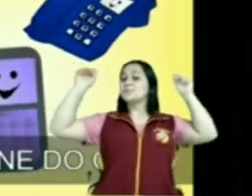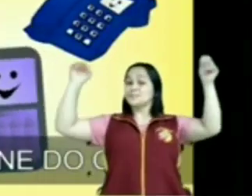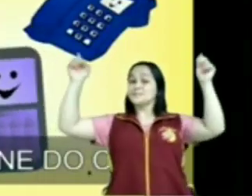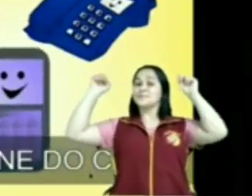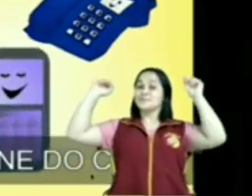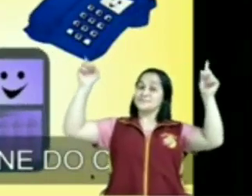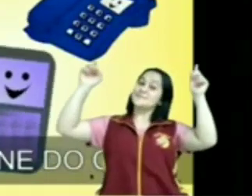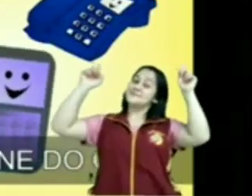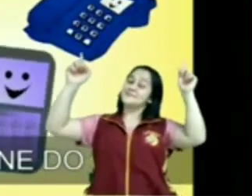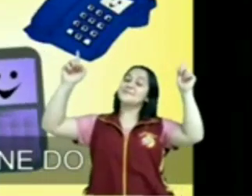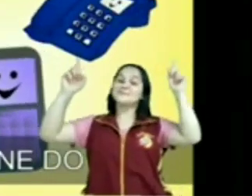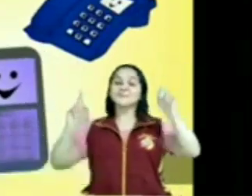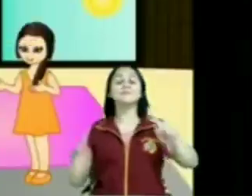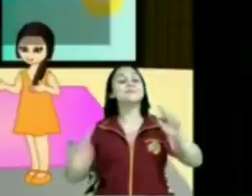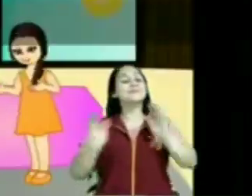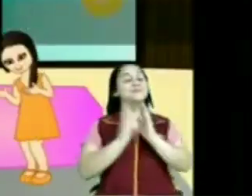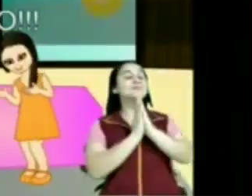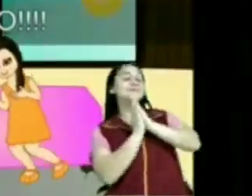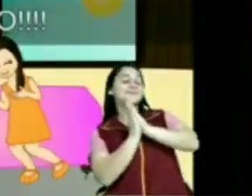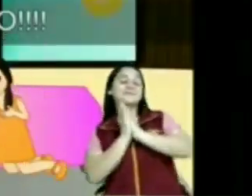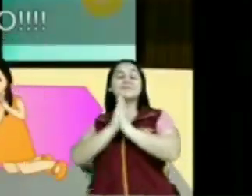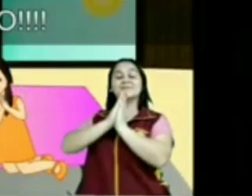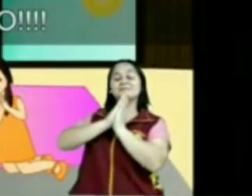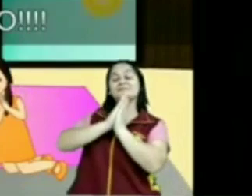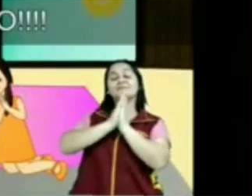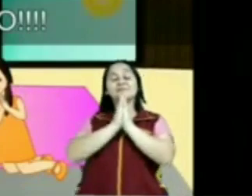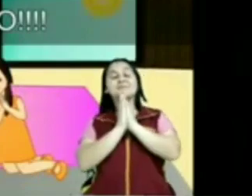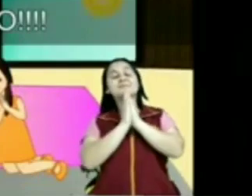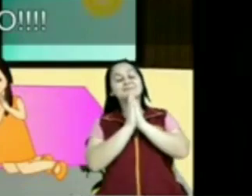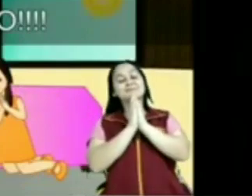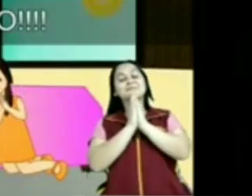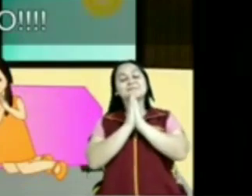do céu é a